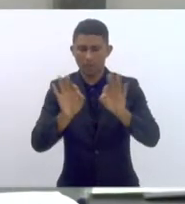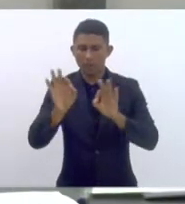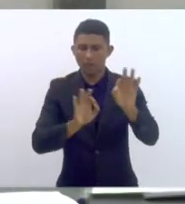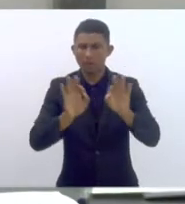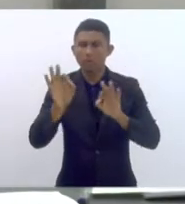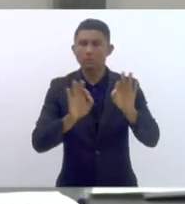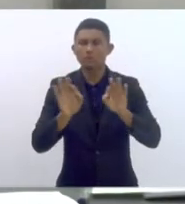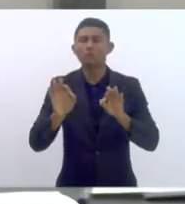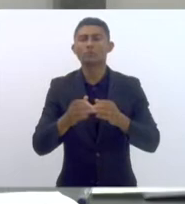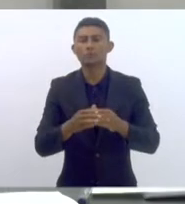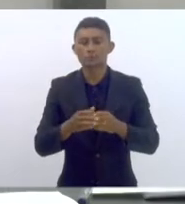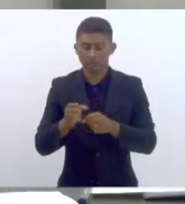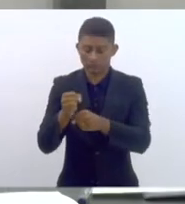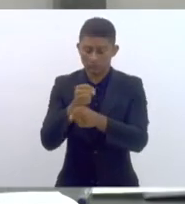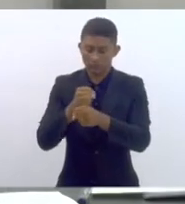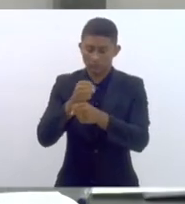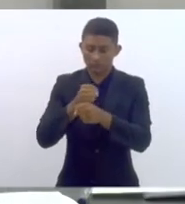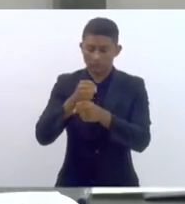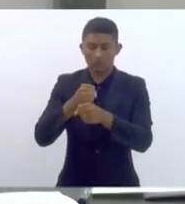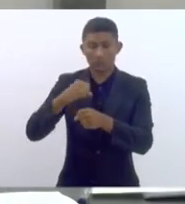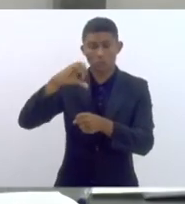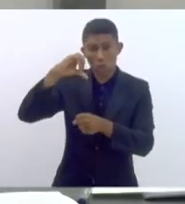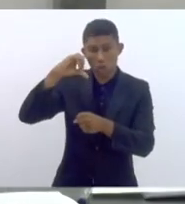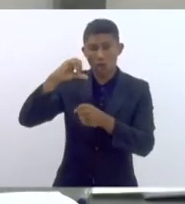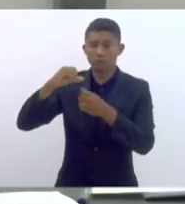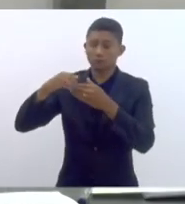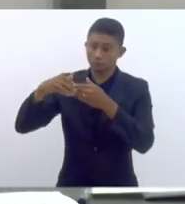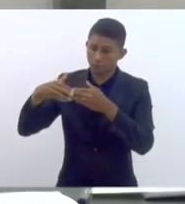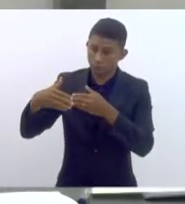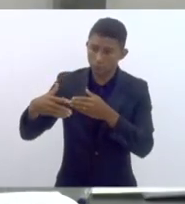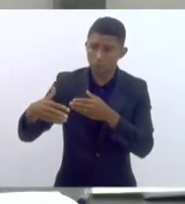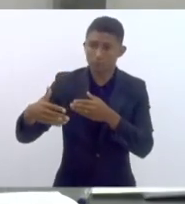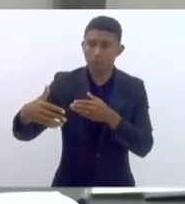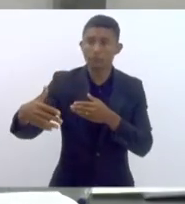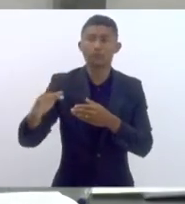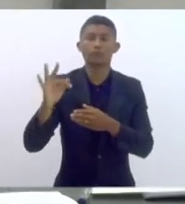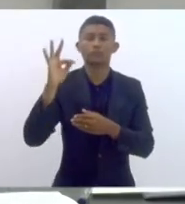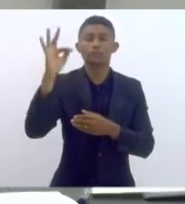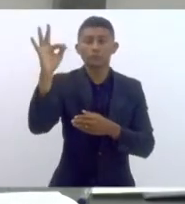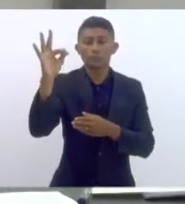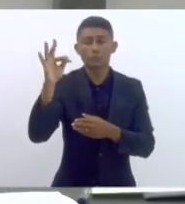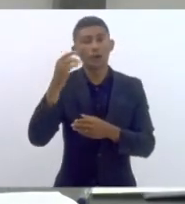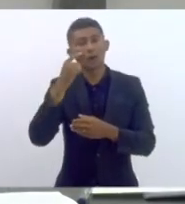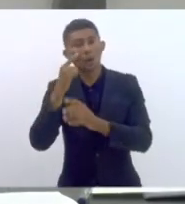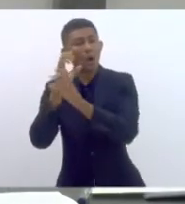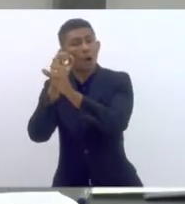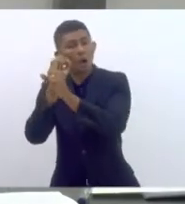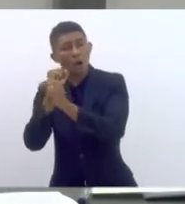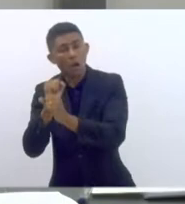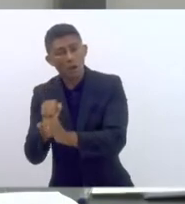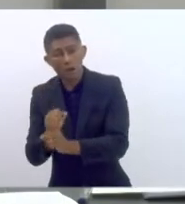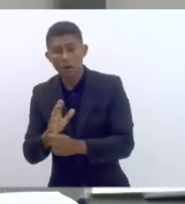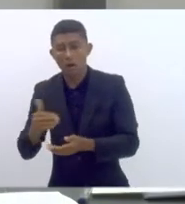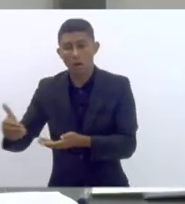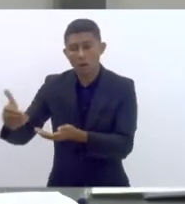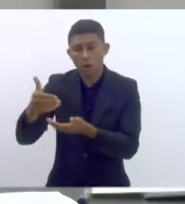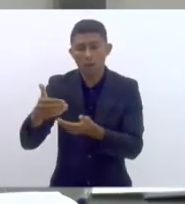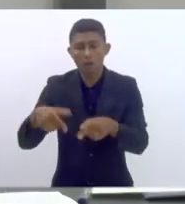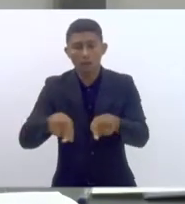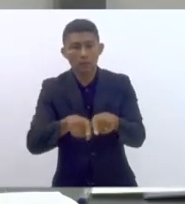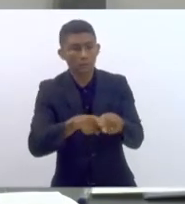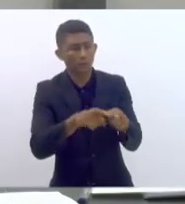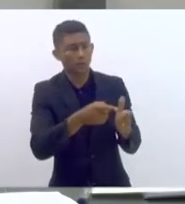projetado 9 anos para frente, né, foram projetados receitas e despesas, que não vão